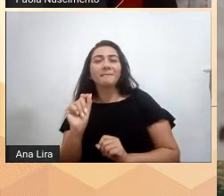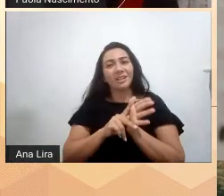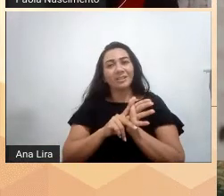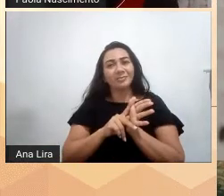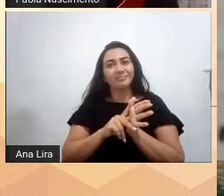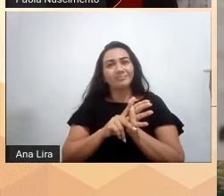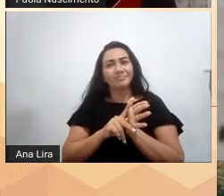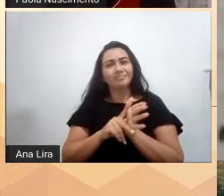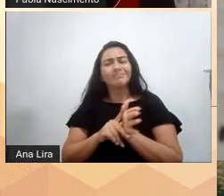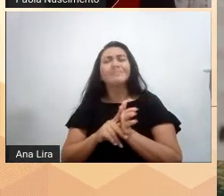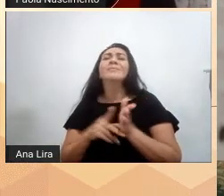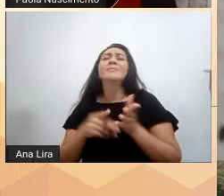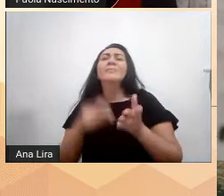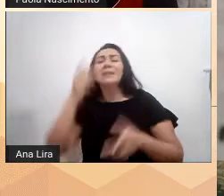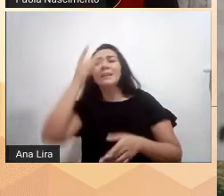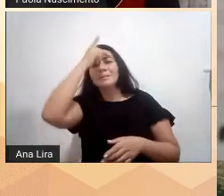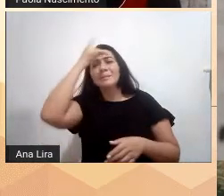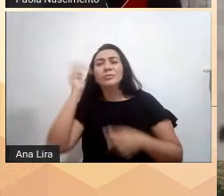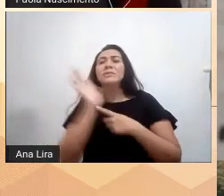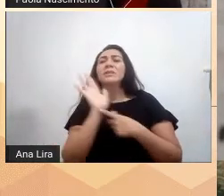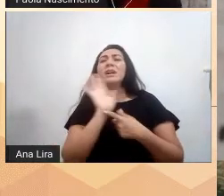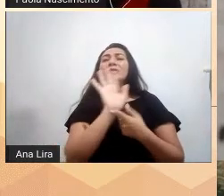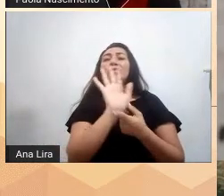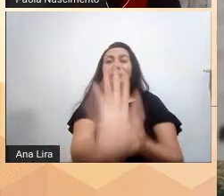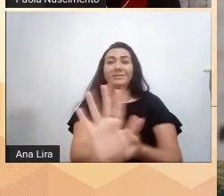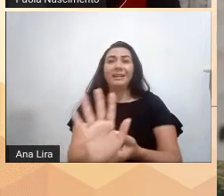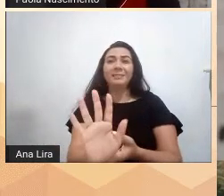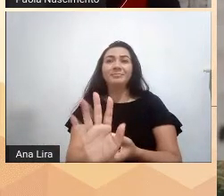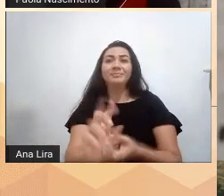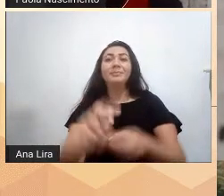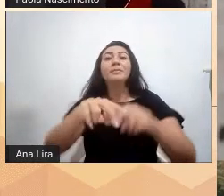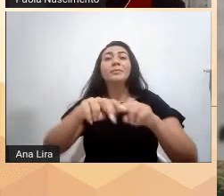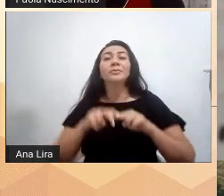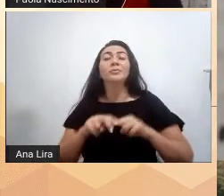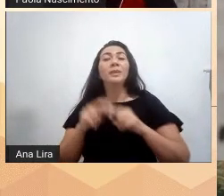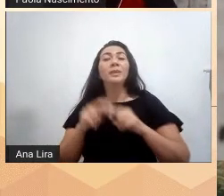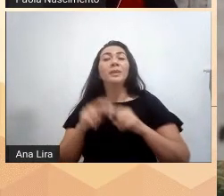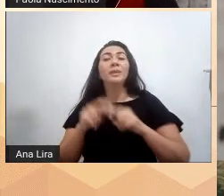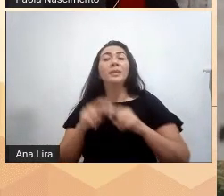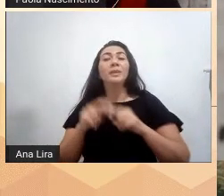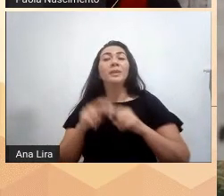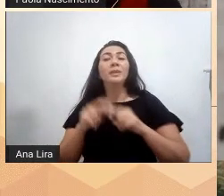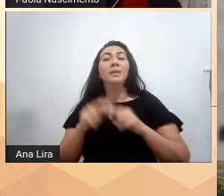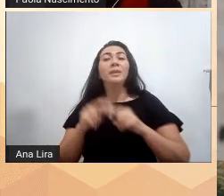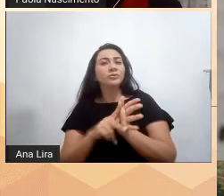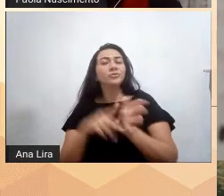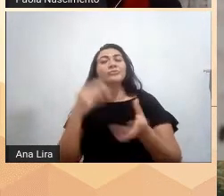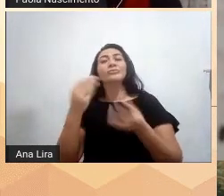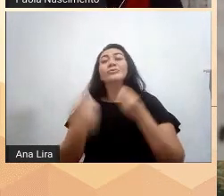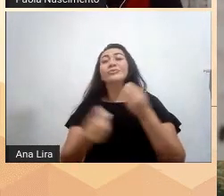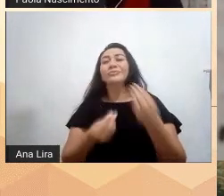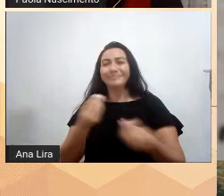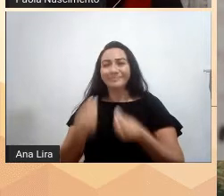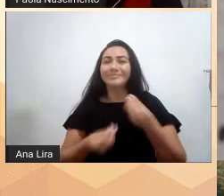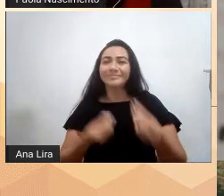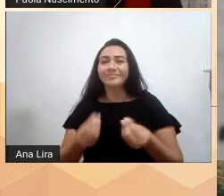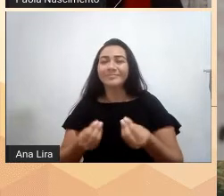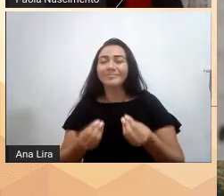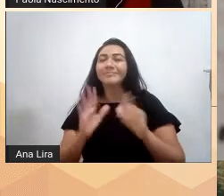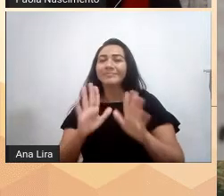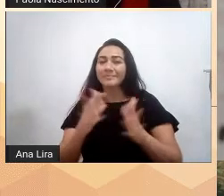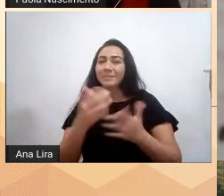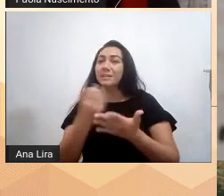né, por meio da gestão de projetos. Então, eu vou estar falando um pouquinho a respeito disso, mas antes de a gente dar